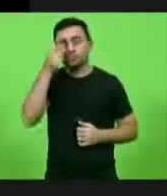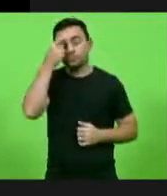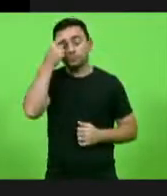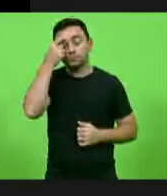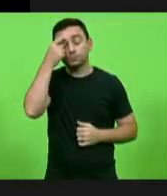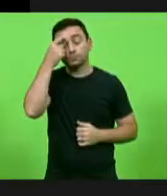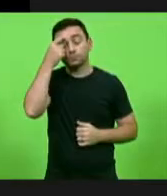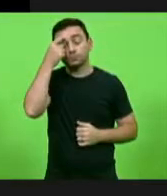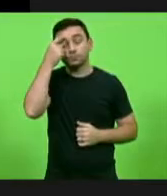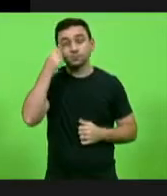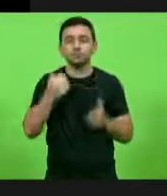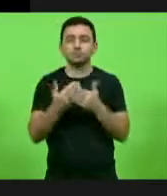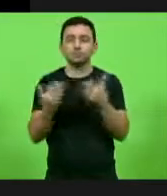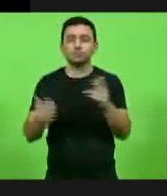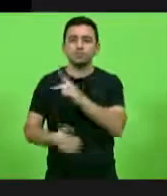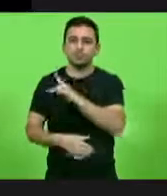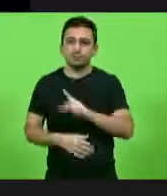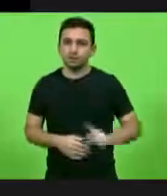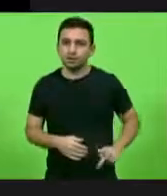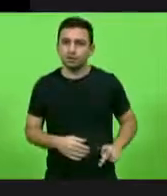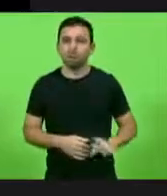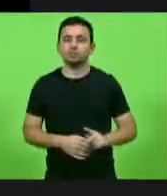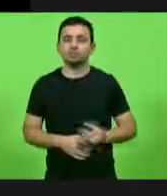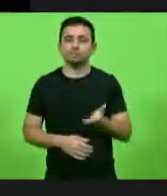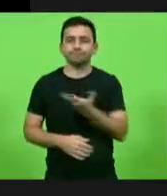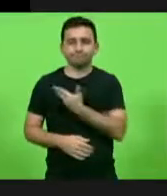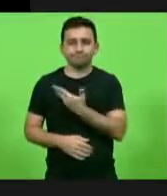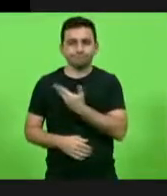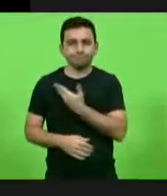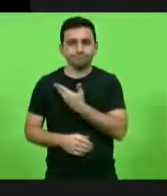Presidente, caros colegas, eu acho